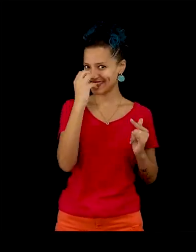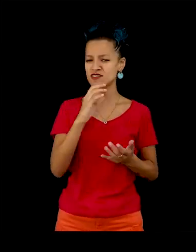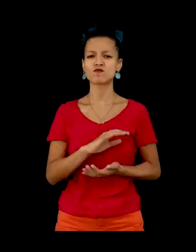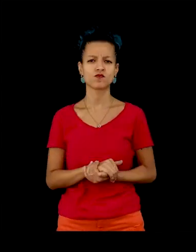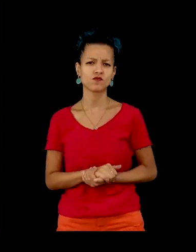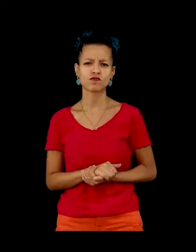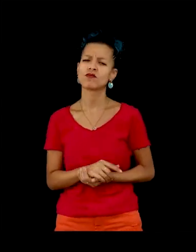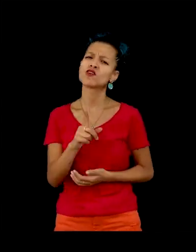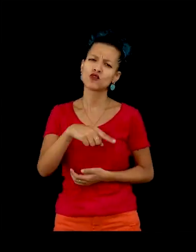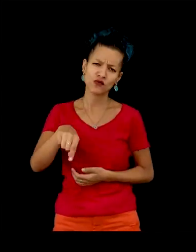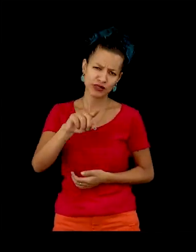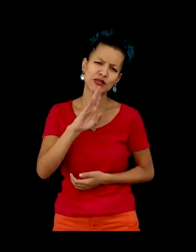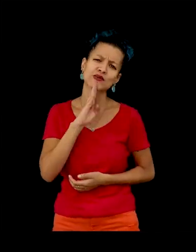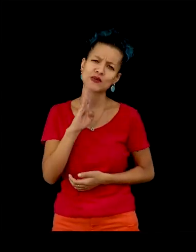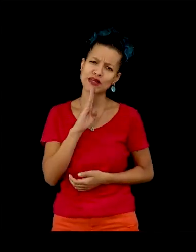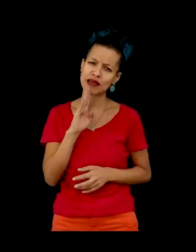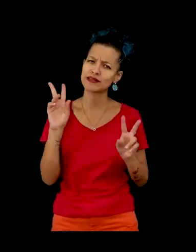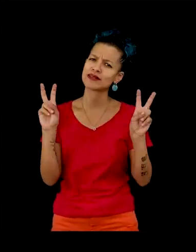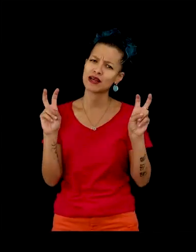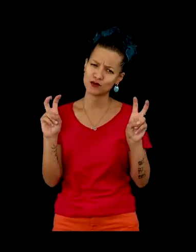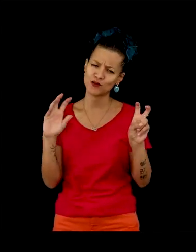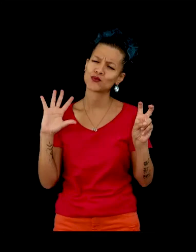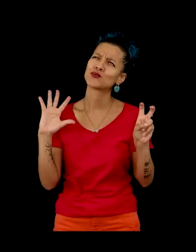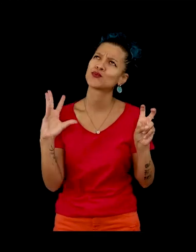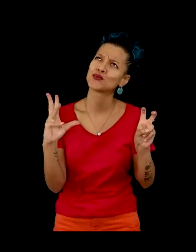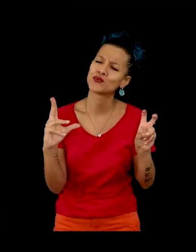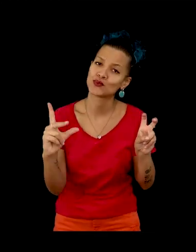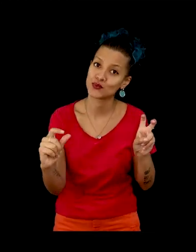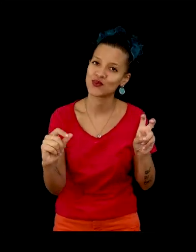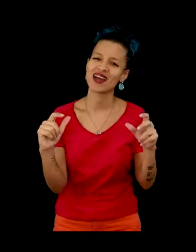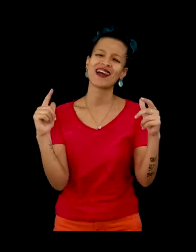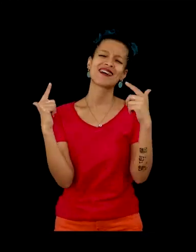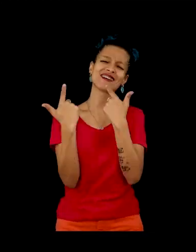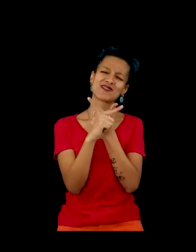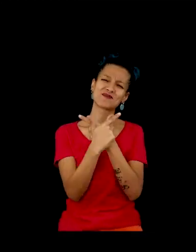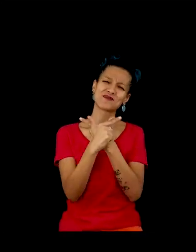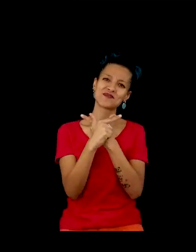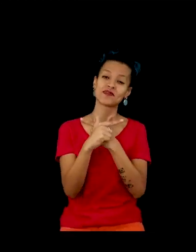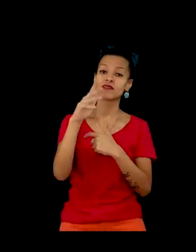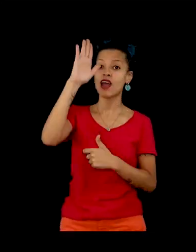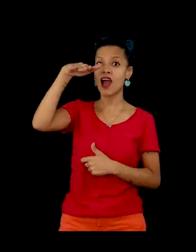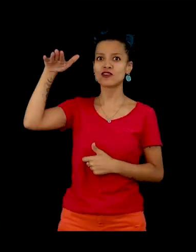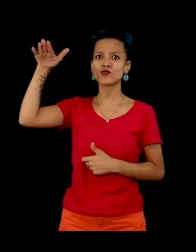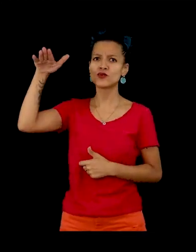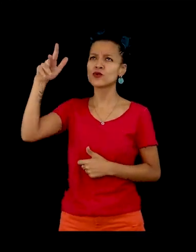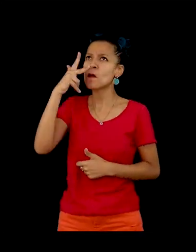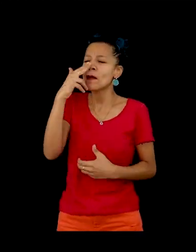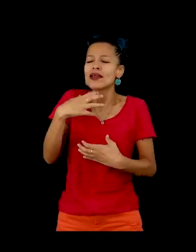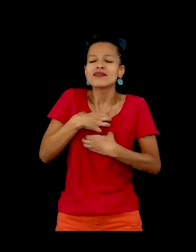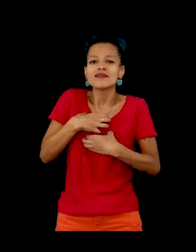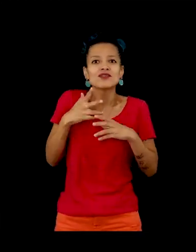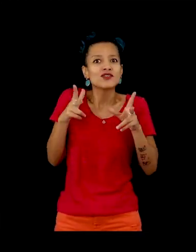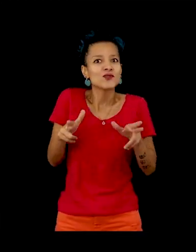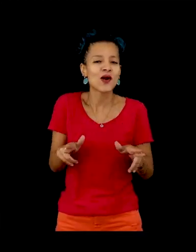por todos, que faz a gente gargalhar e faz os adultos voltarem a ser crianças.